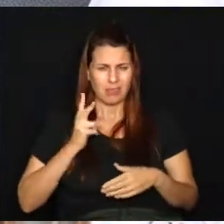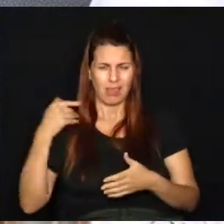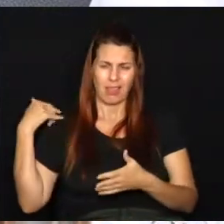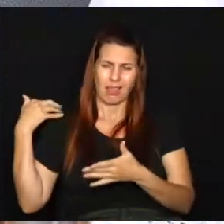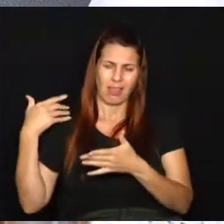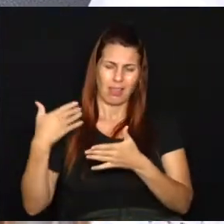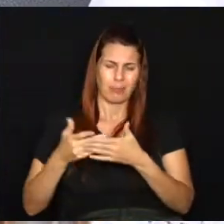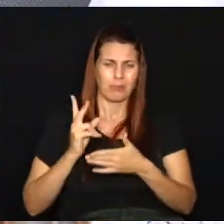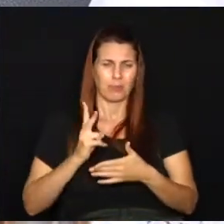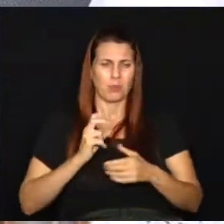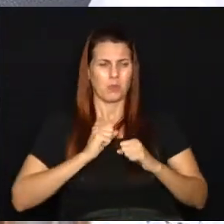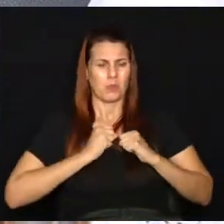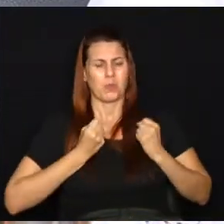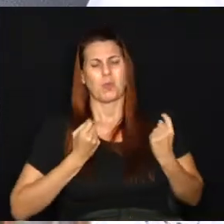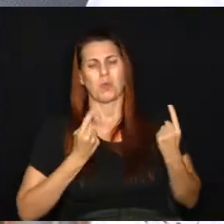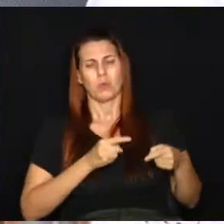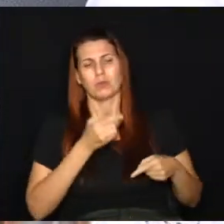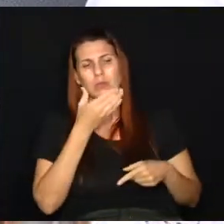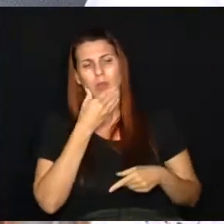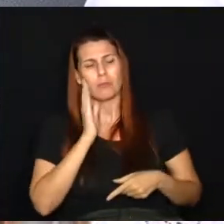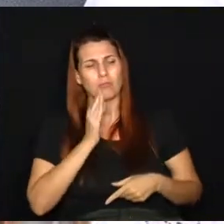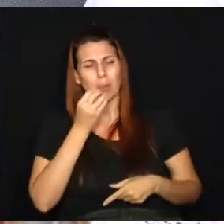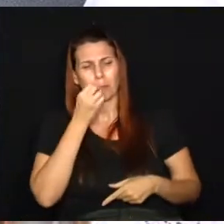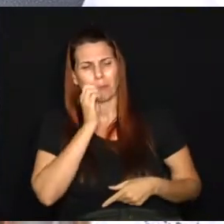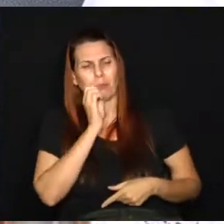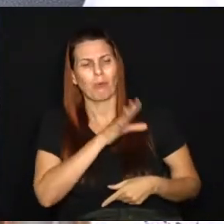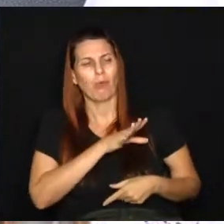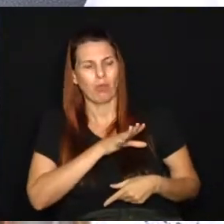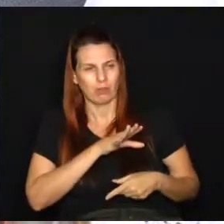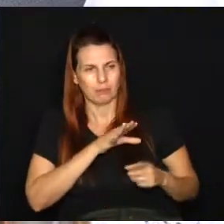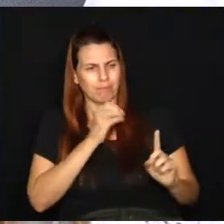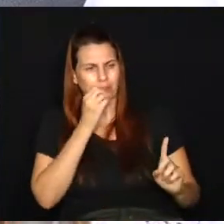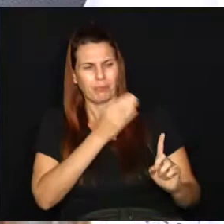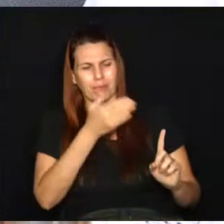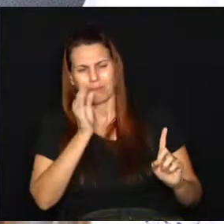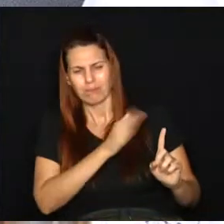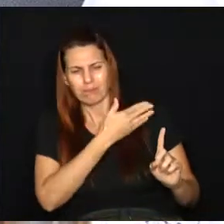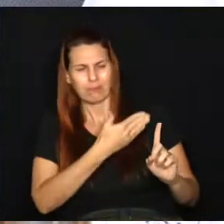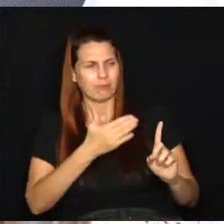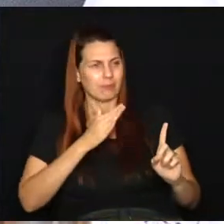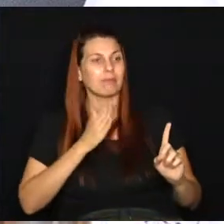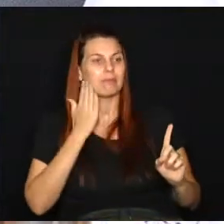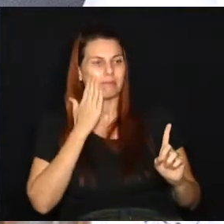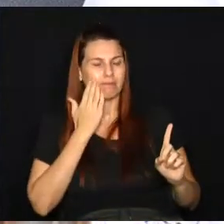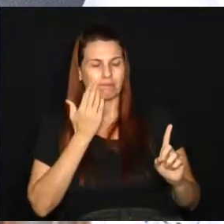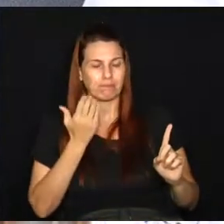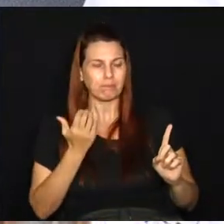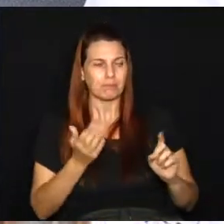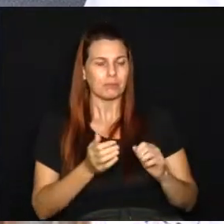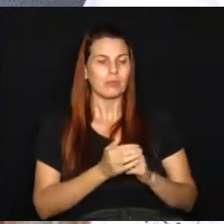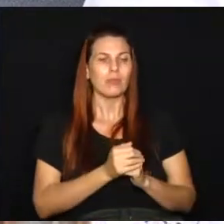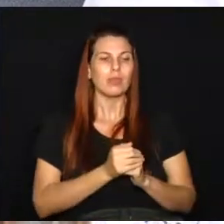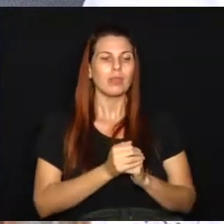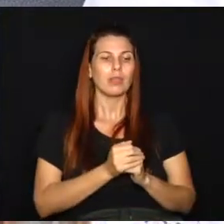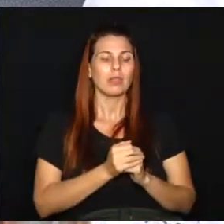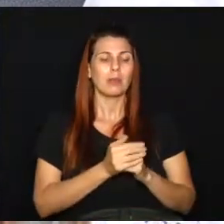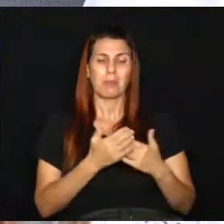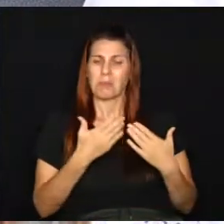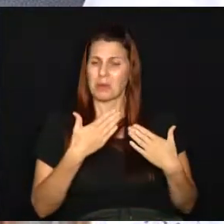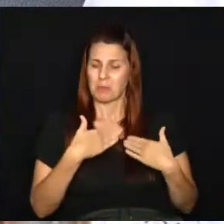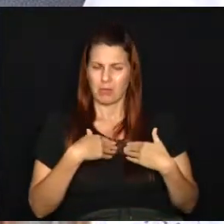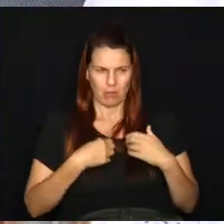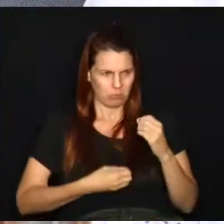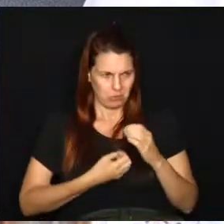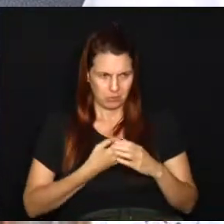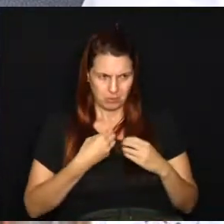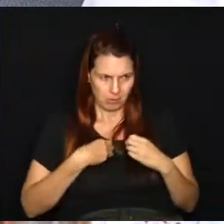né, contra esse cara. Esse cara já cuspiu em mulher, esse cara já bateu na cara de mulher, né? E não é, para mim, não é nenhuma